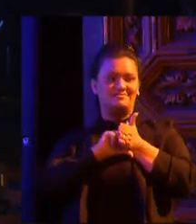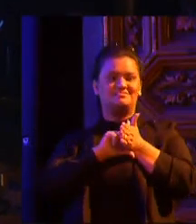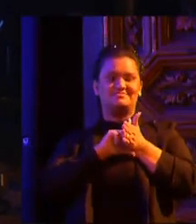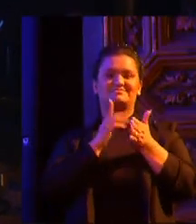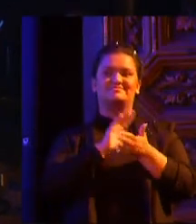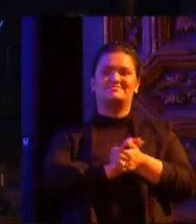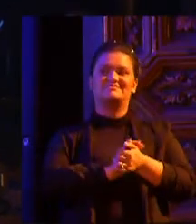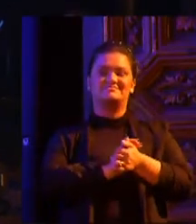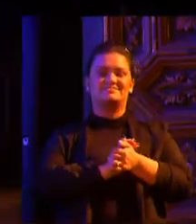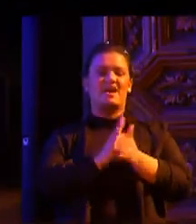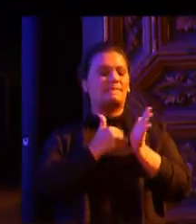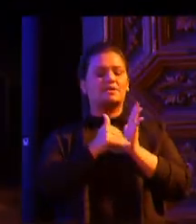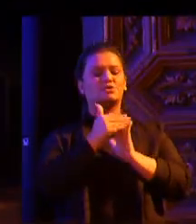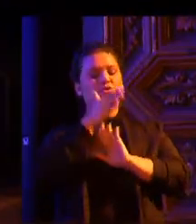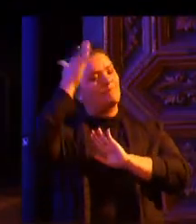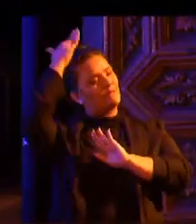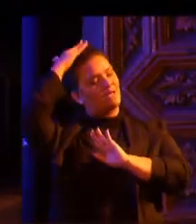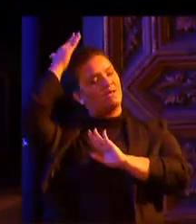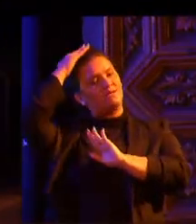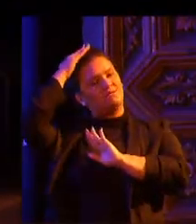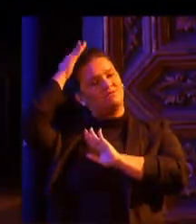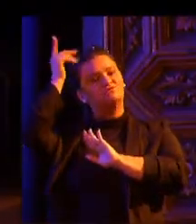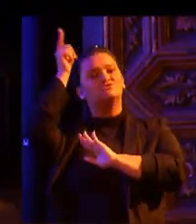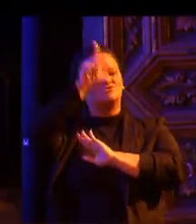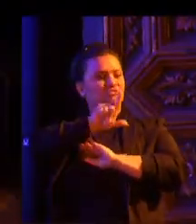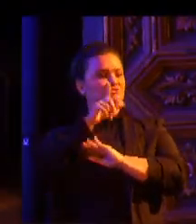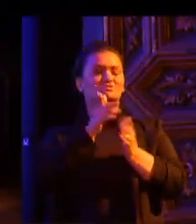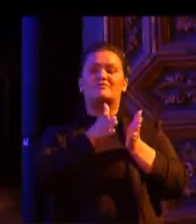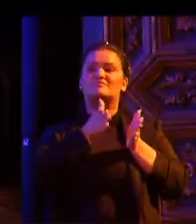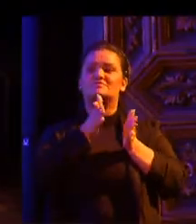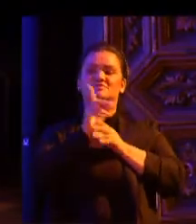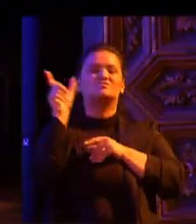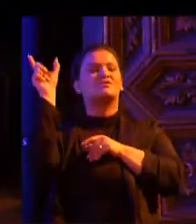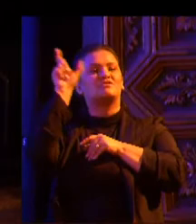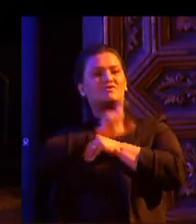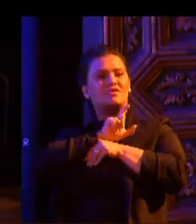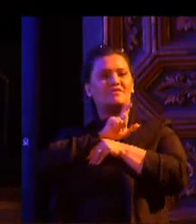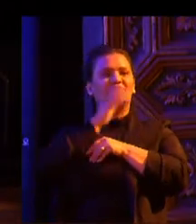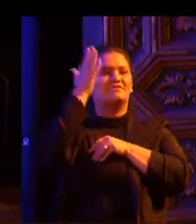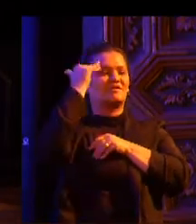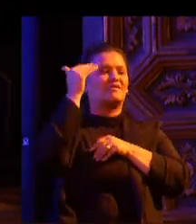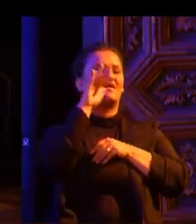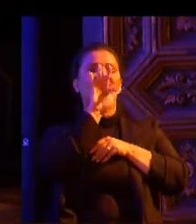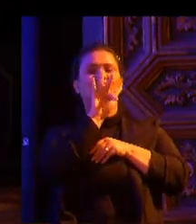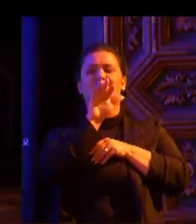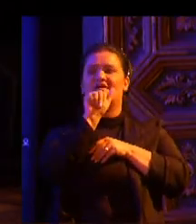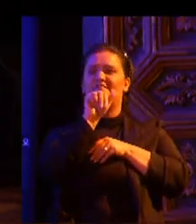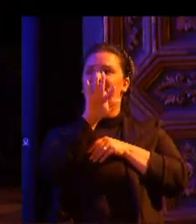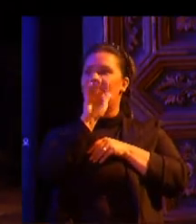mas antes, para todo parar, mais um momento com hits da nossa homenageada, Fafá de Belém.